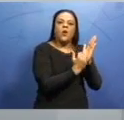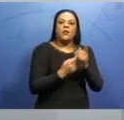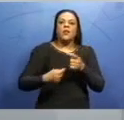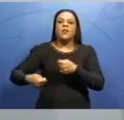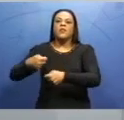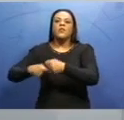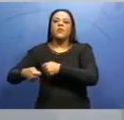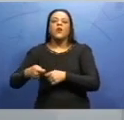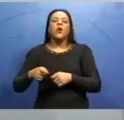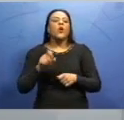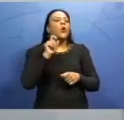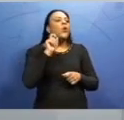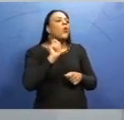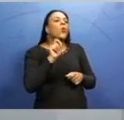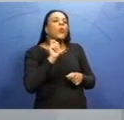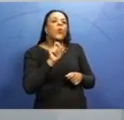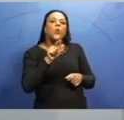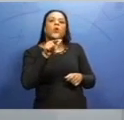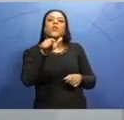O que vocês acham?